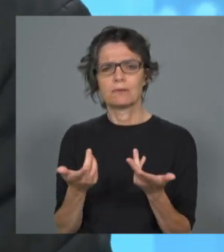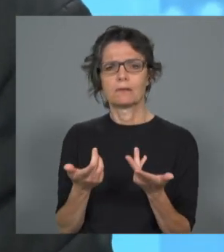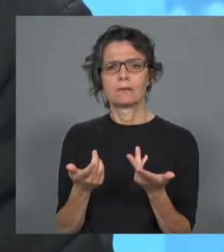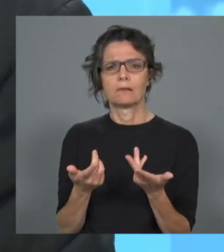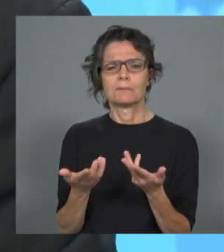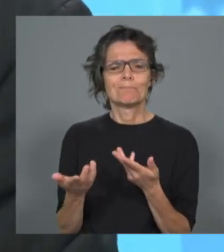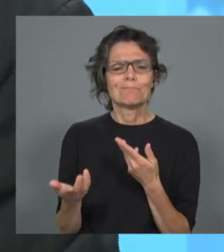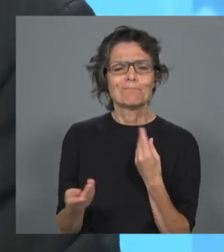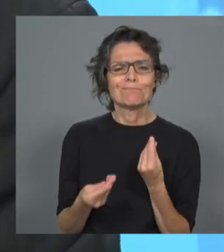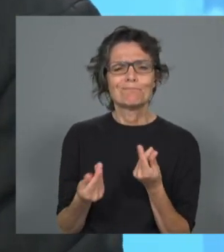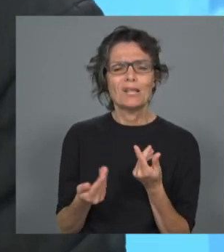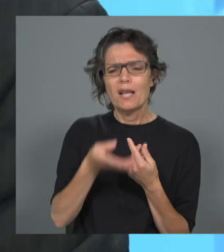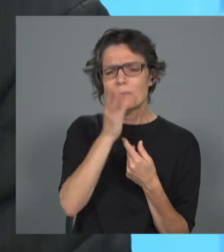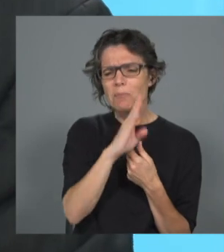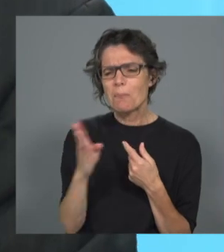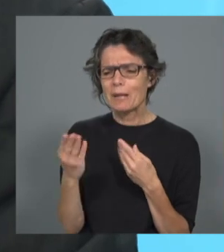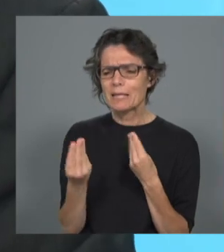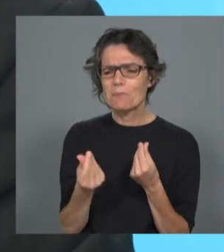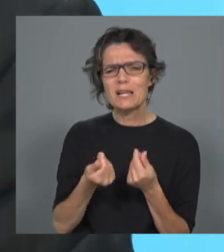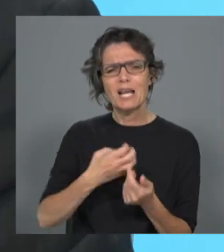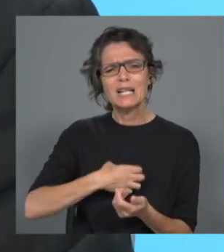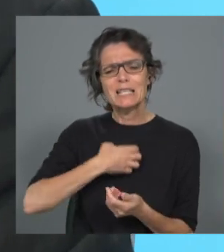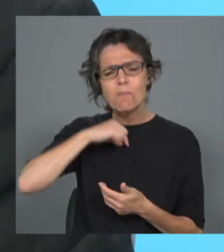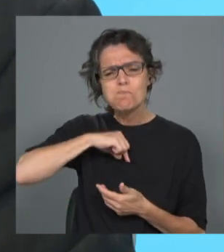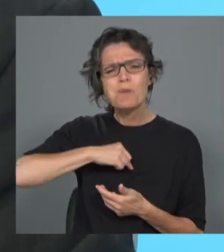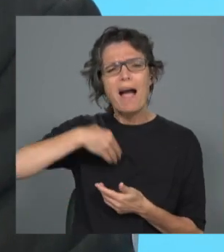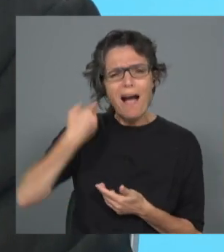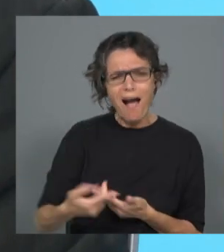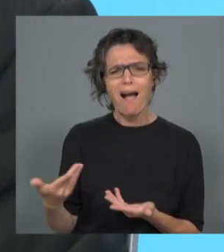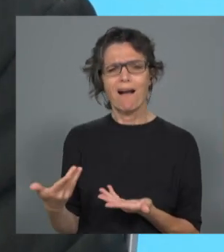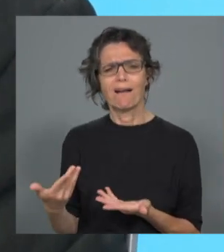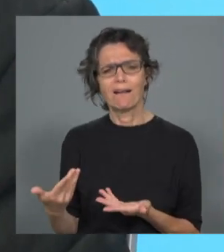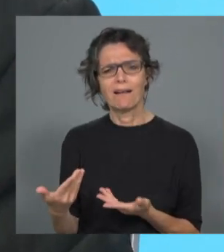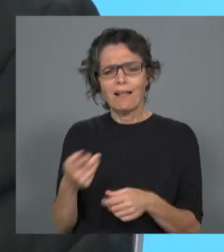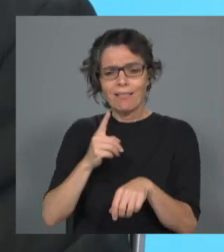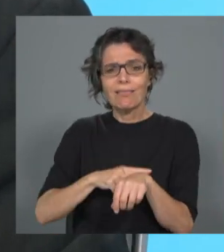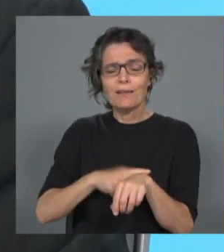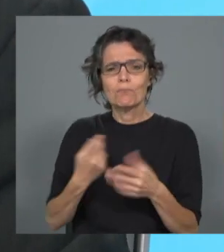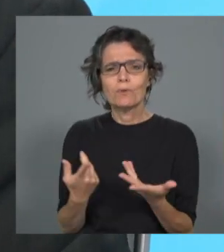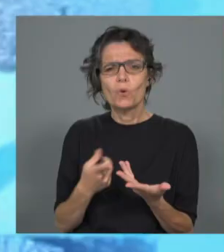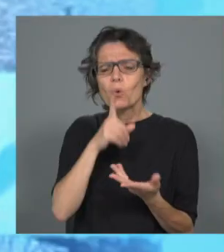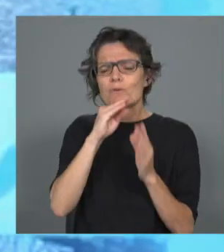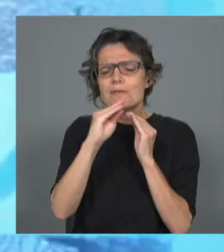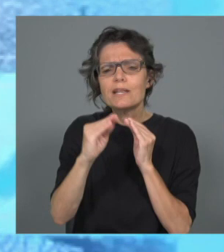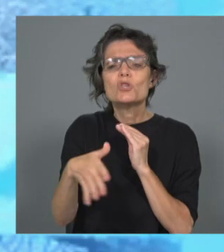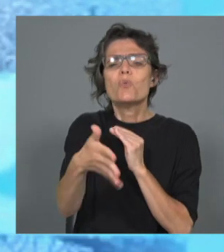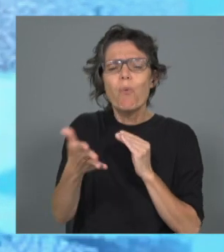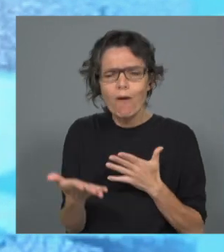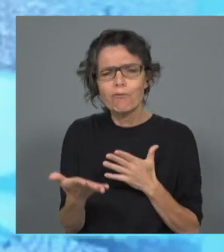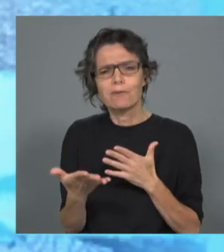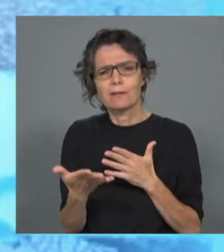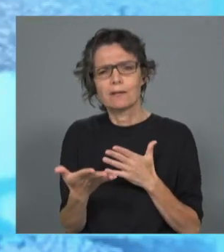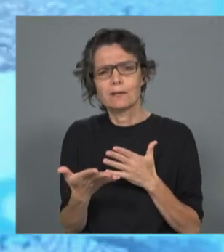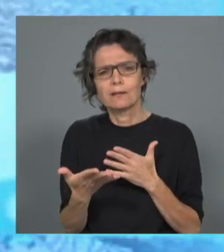confissão, e quer dizer, quase que não há tempo, o tal silêncio, para minimamente a